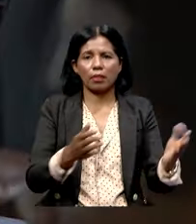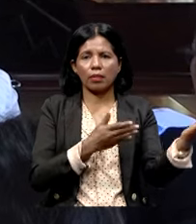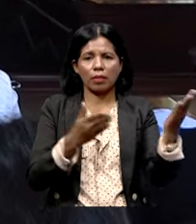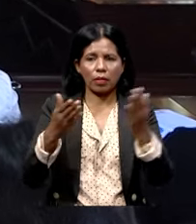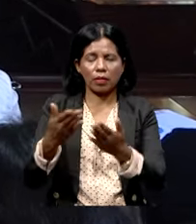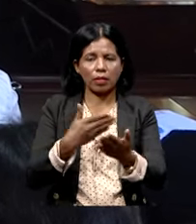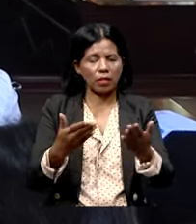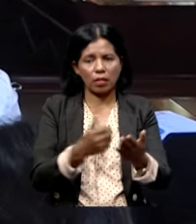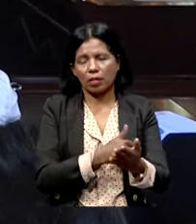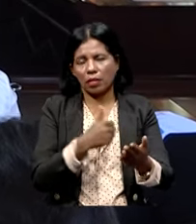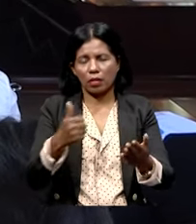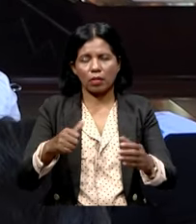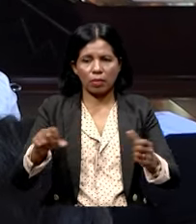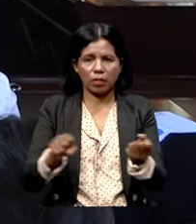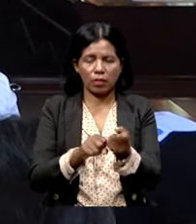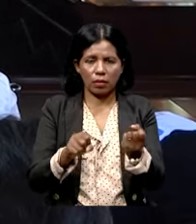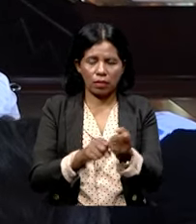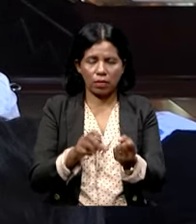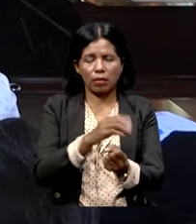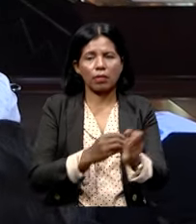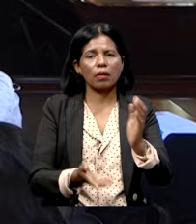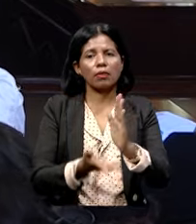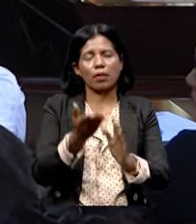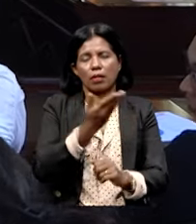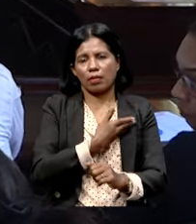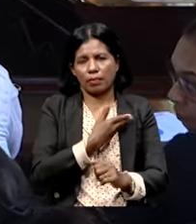no produto importação nem contribui ba inflação. Dilma Sujeti, GMN.